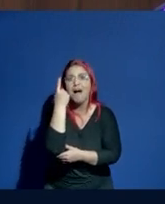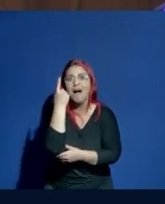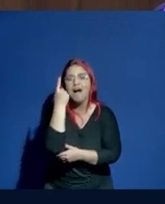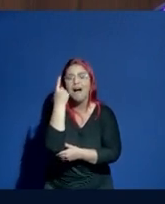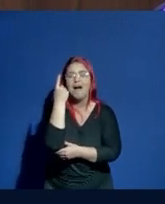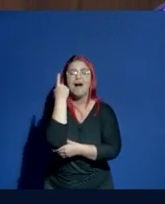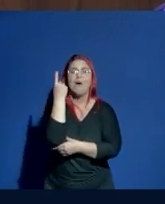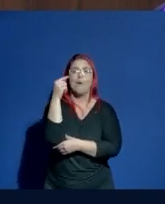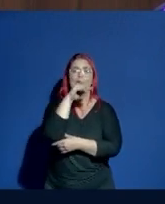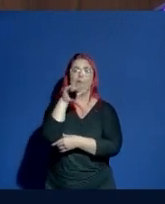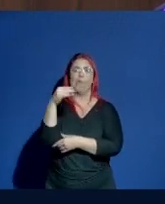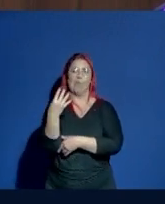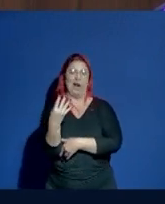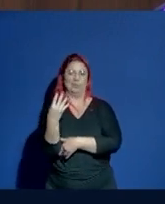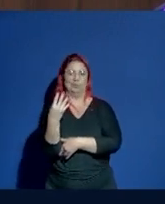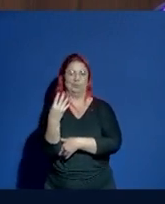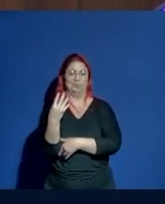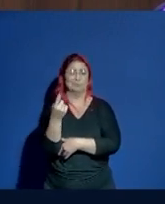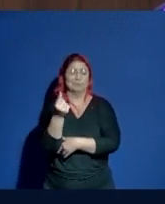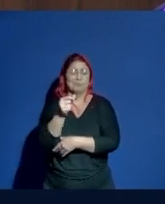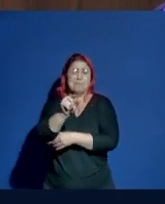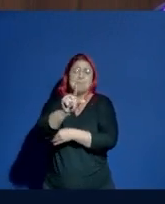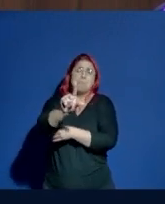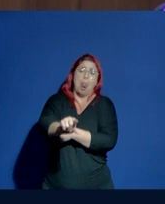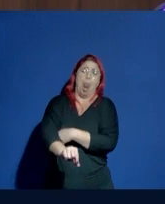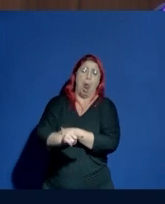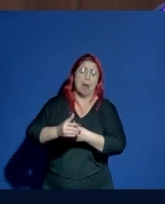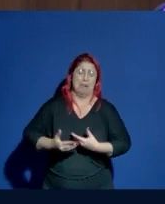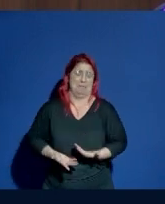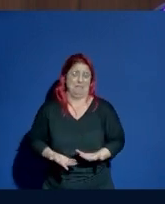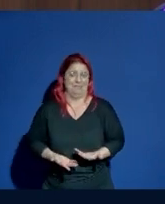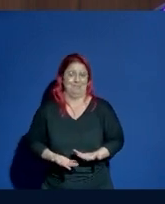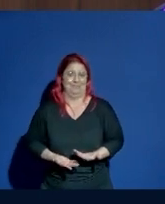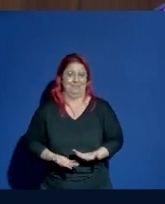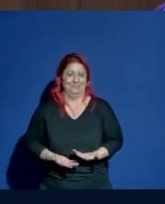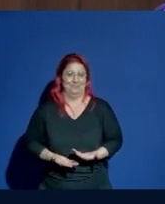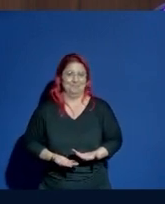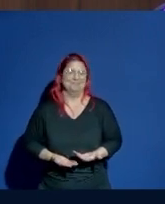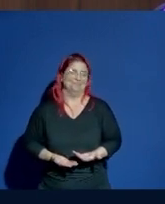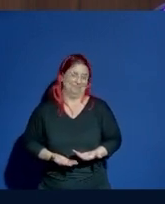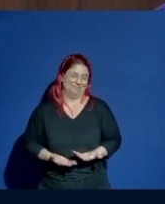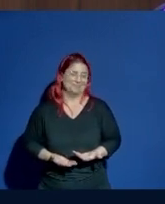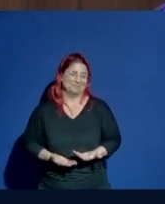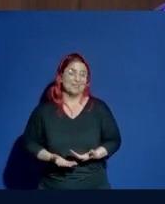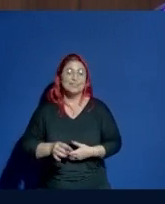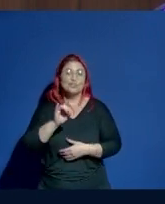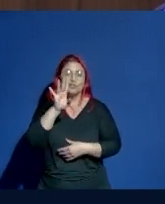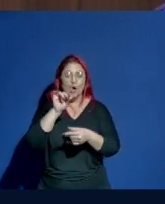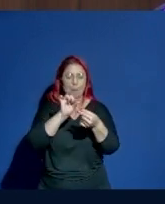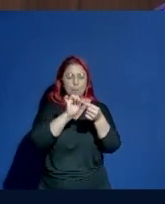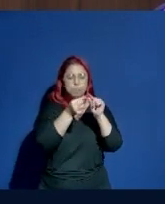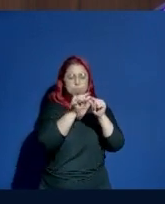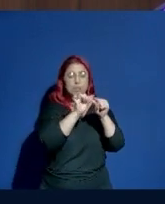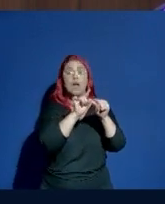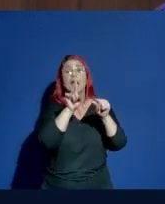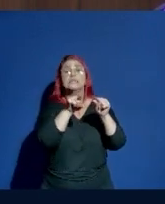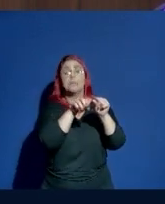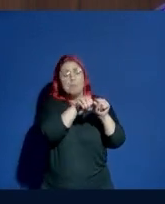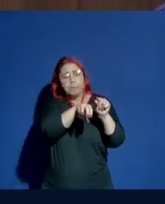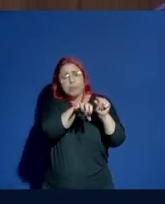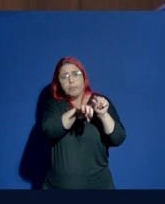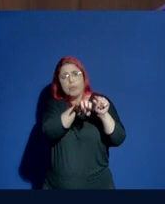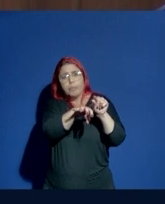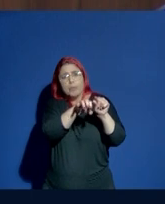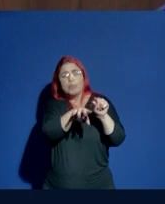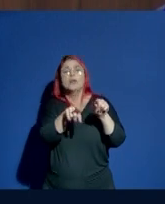1/4 aproximadamente, um custo de 1/4 de um saco de soja. Então, não são só os micro-organismos, aquilo que ele excreta, as